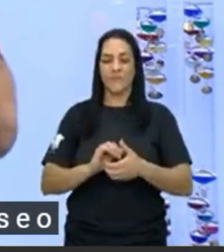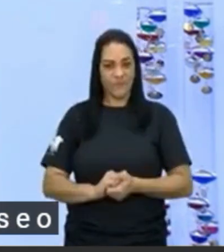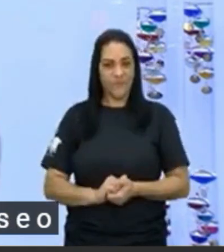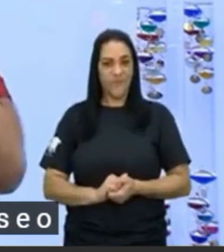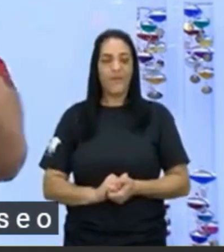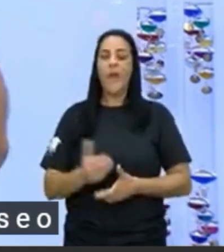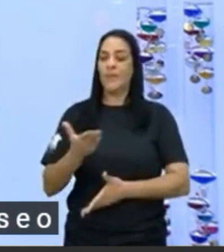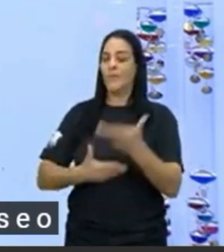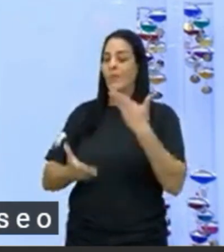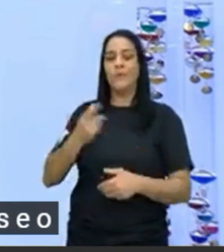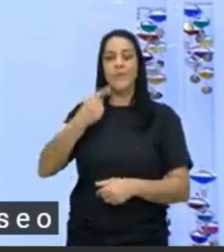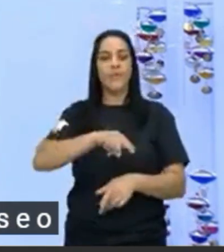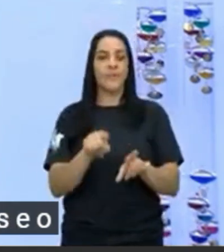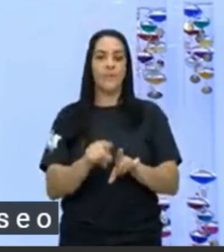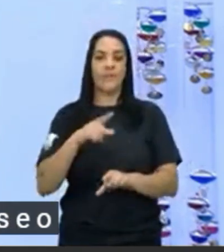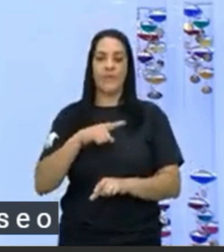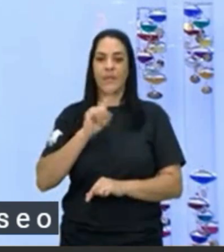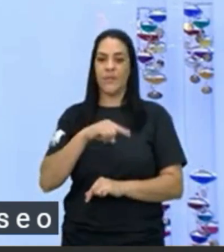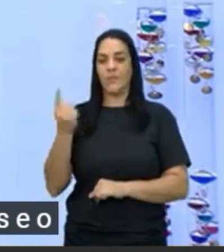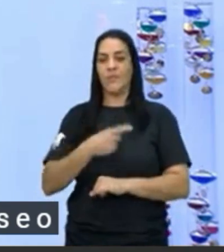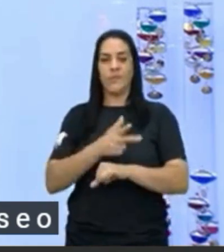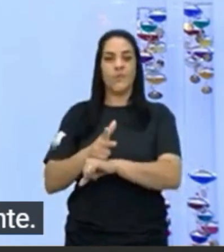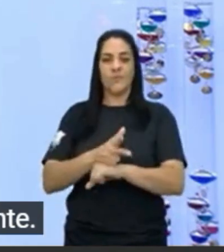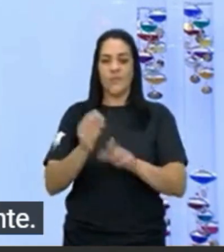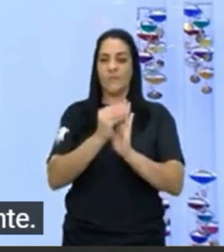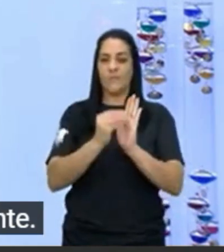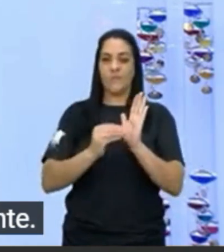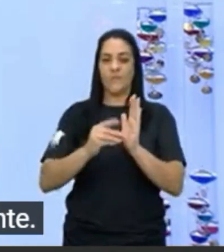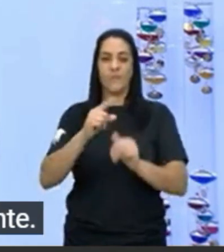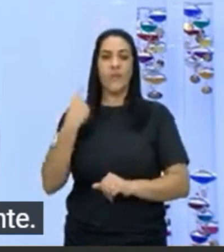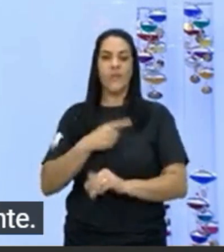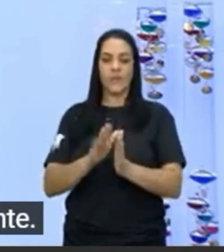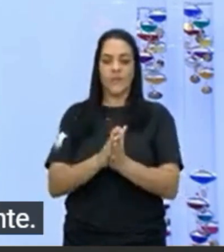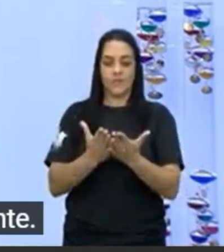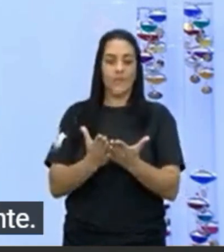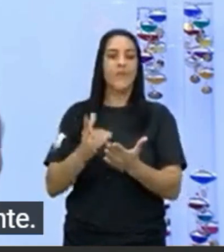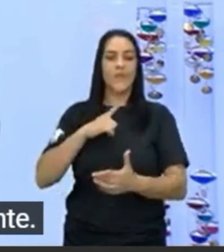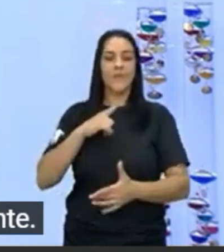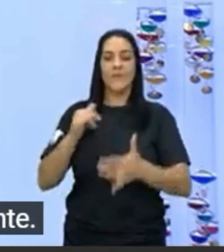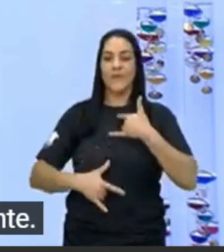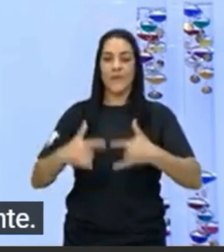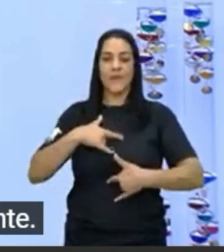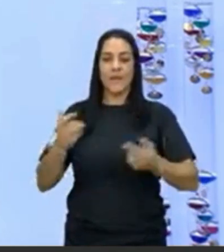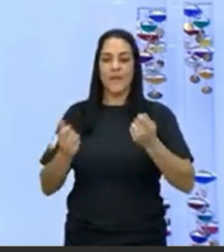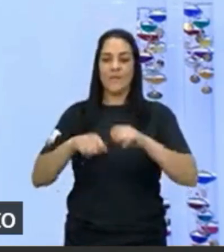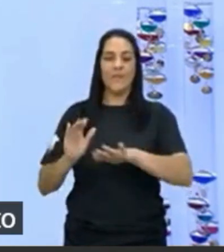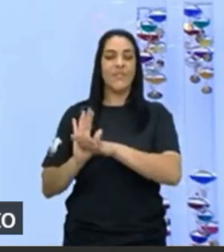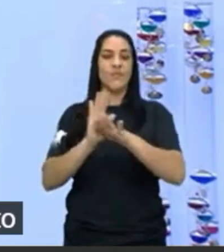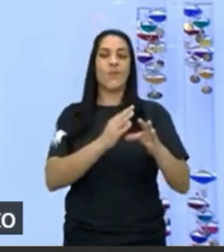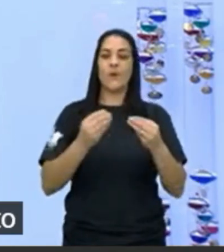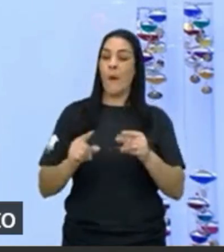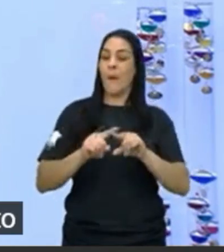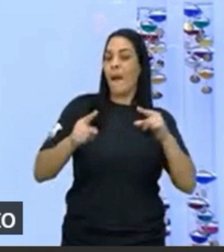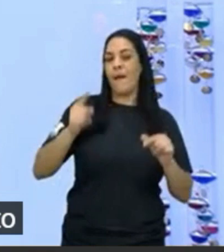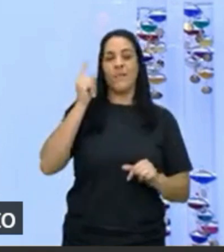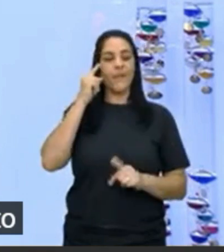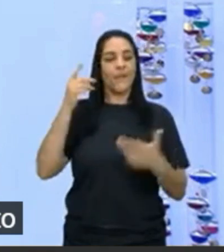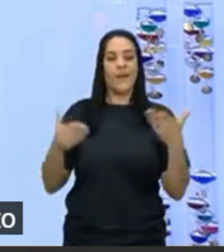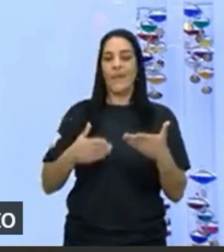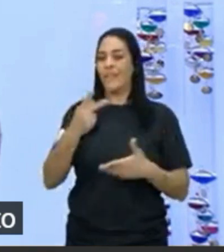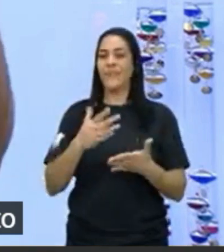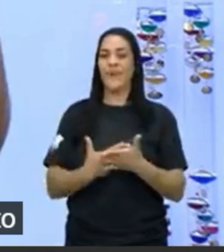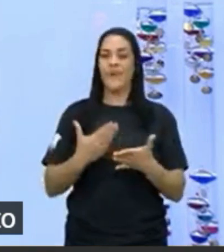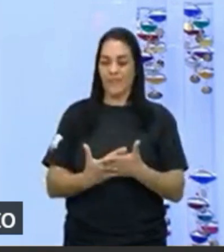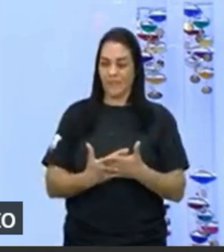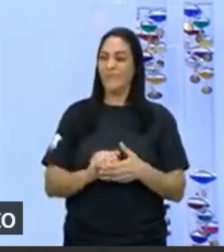aula, esse momento de troca, você tem também os nossos vídeos tutoriais e o nosso manual de robótica que pode te ajudar bastante. Mas, pensando agora